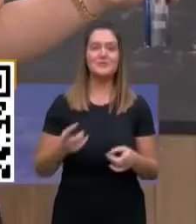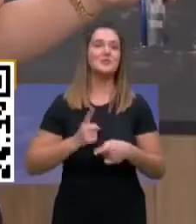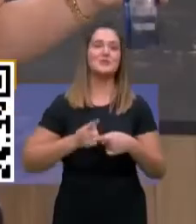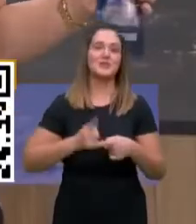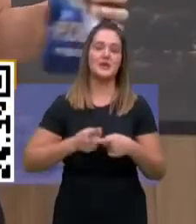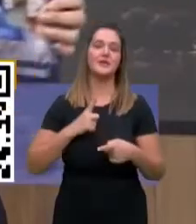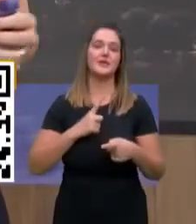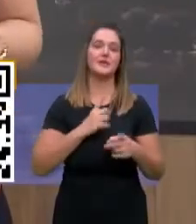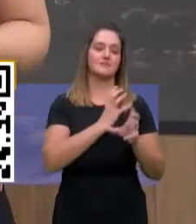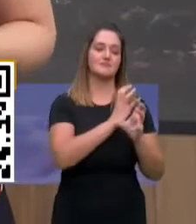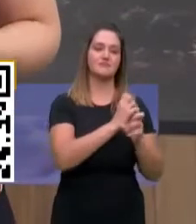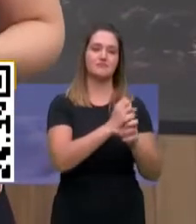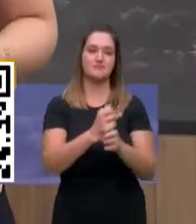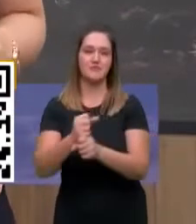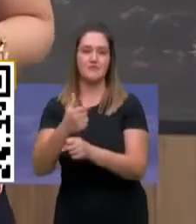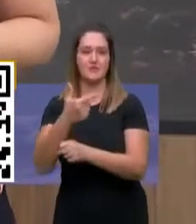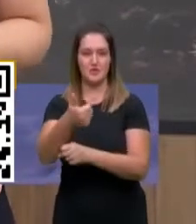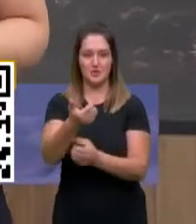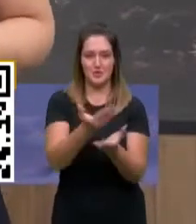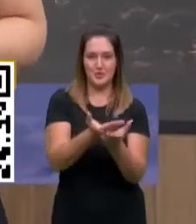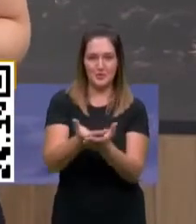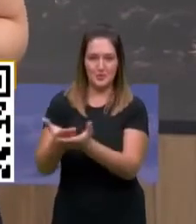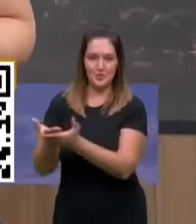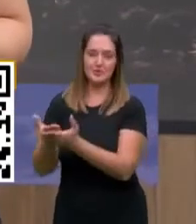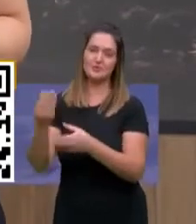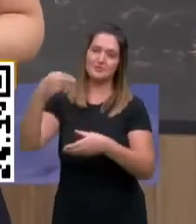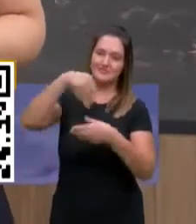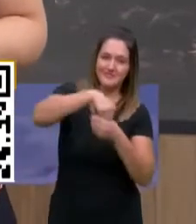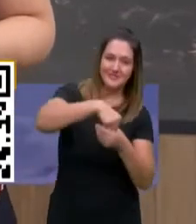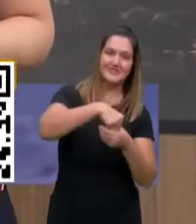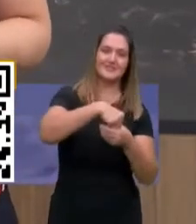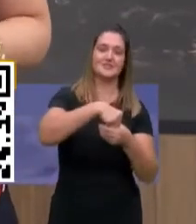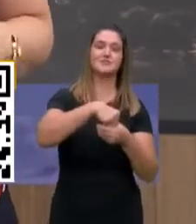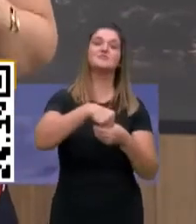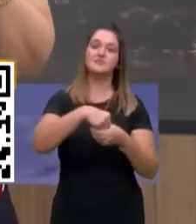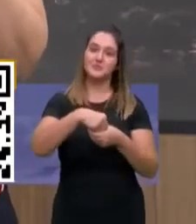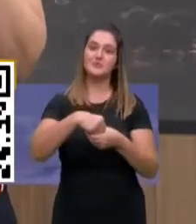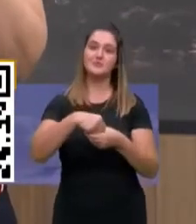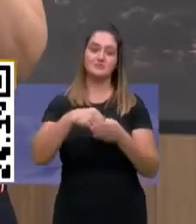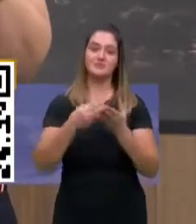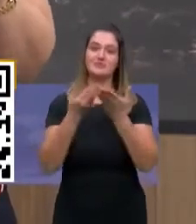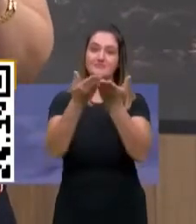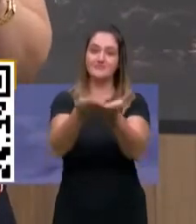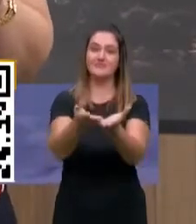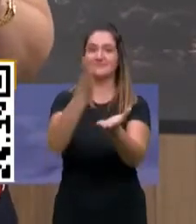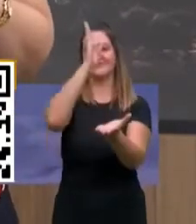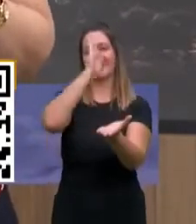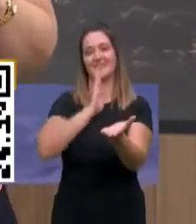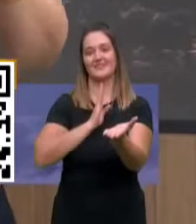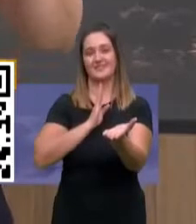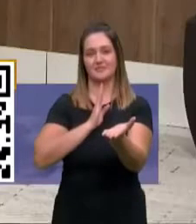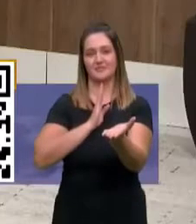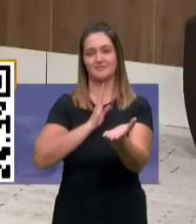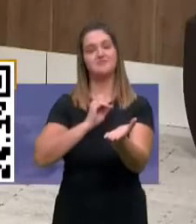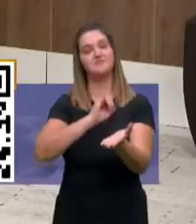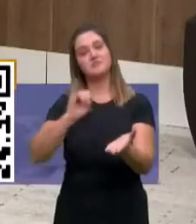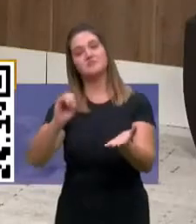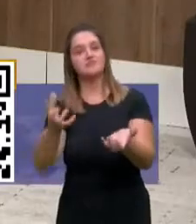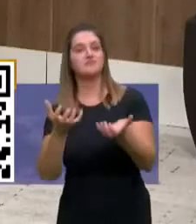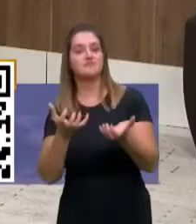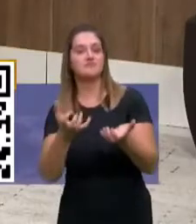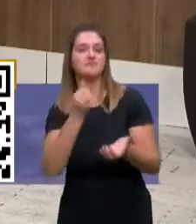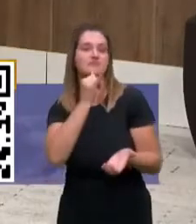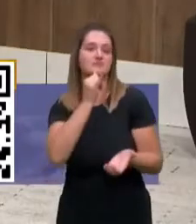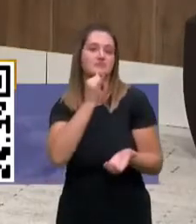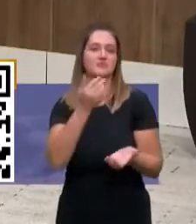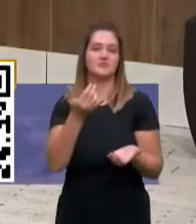ele contém os 21 estudos que o pastor Luiz está apresentando por aqui. E ele é de graça para você. Se você